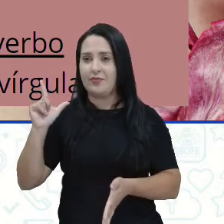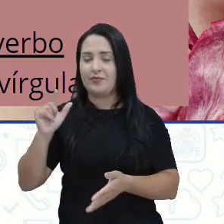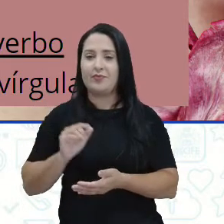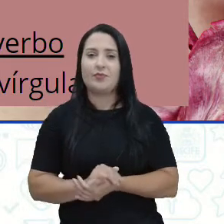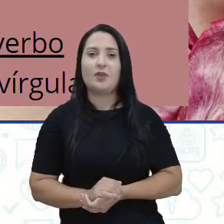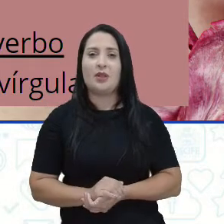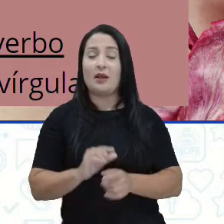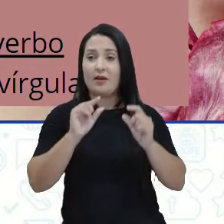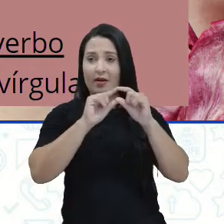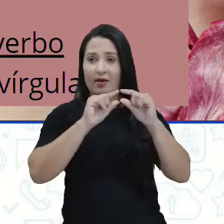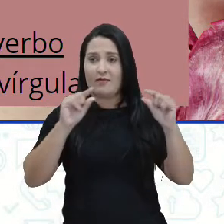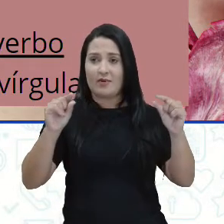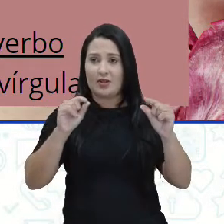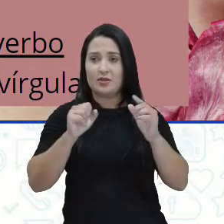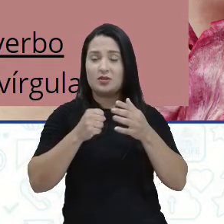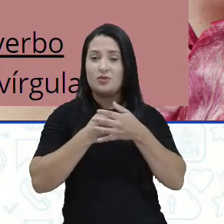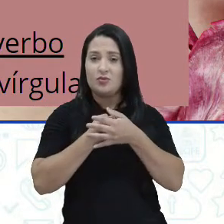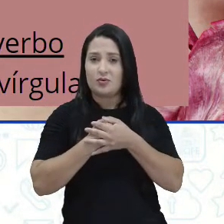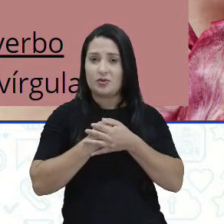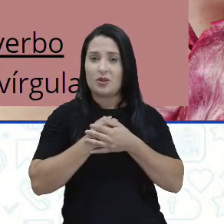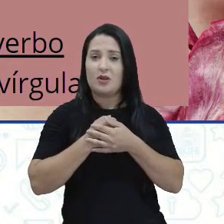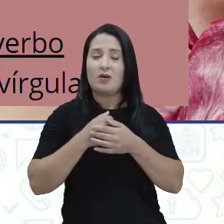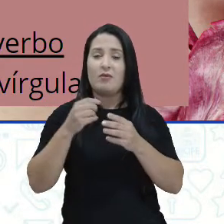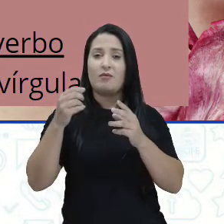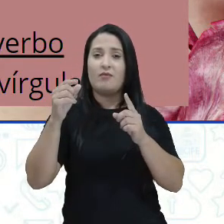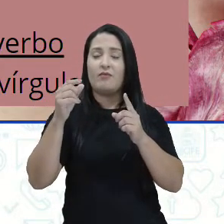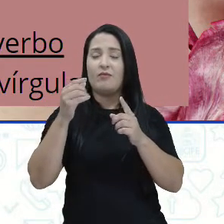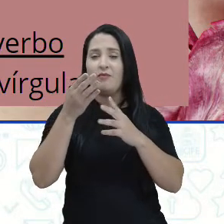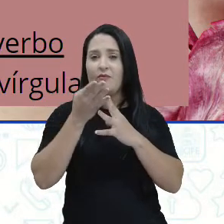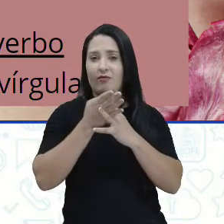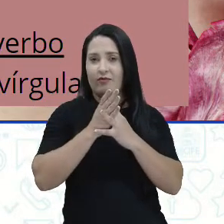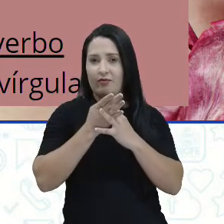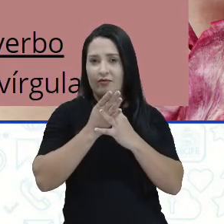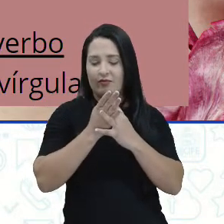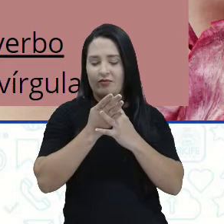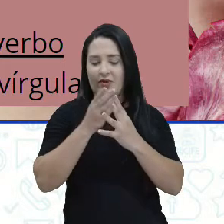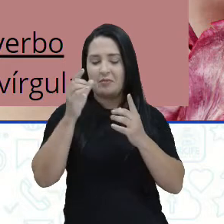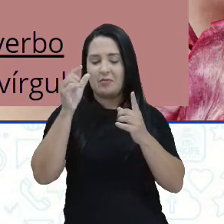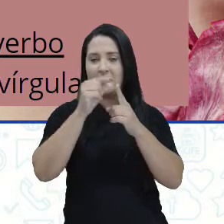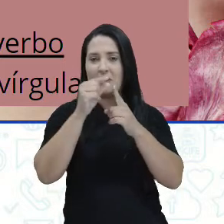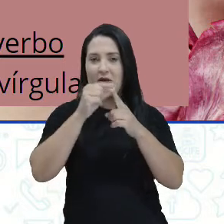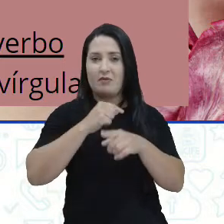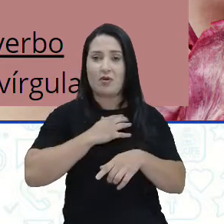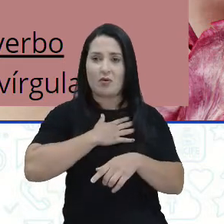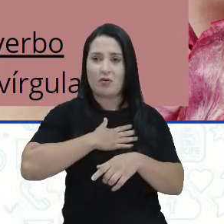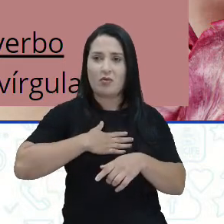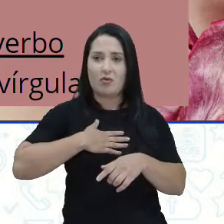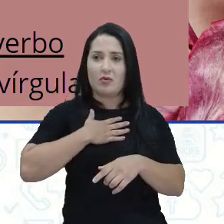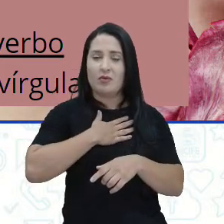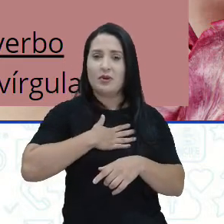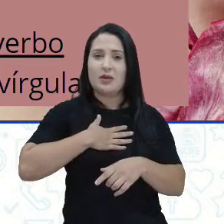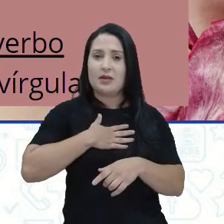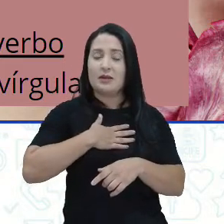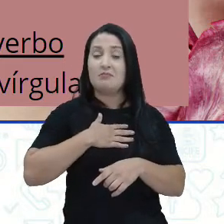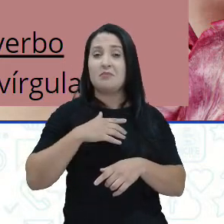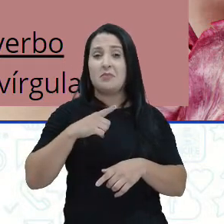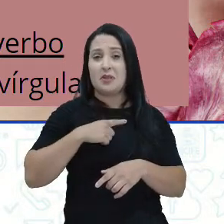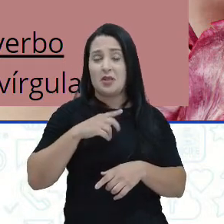oração omite o verbo gostar. A zeugma é essa omissão. Para marcar tal ação, utiliza-se a